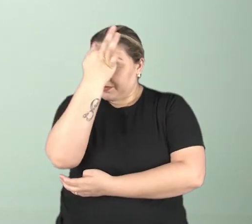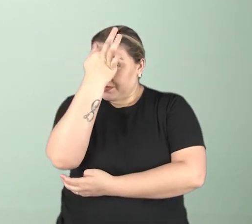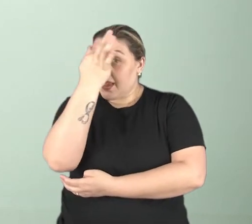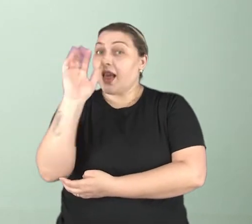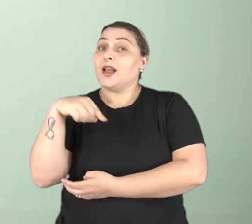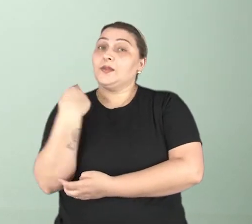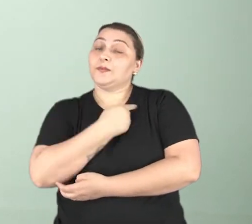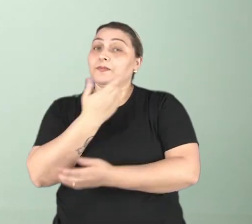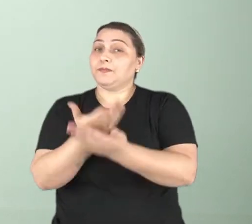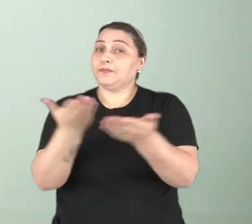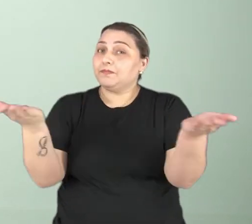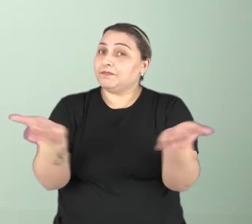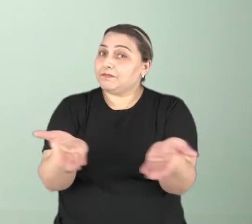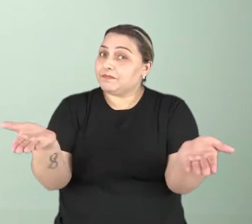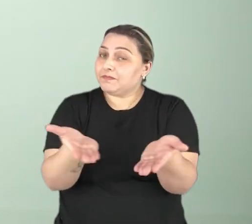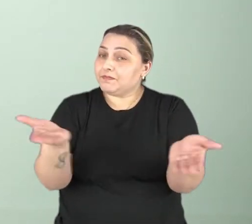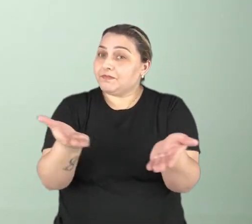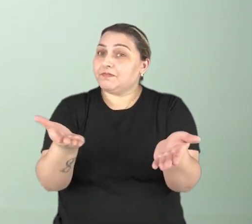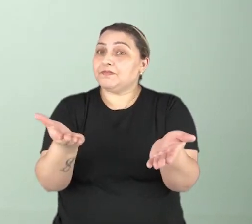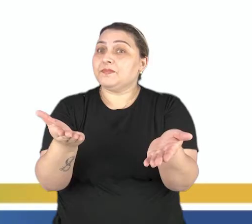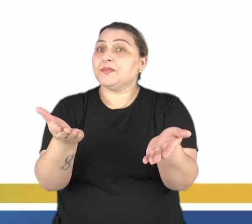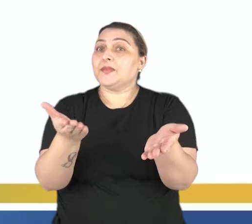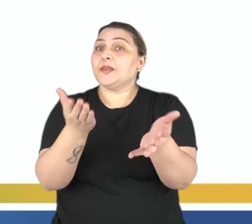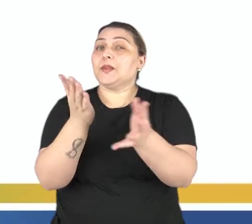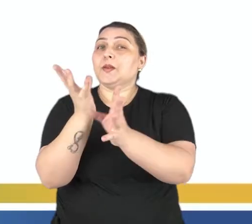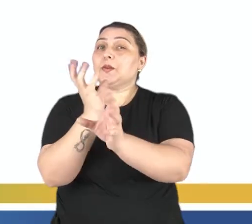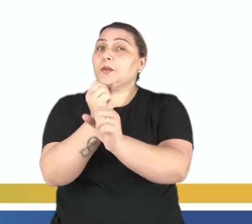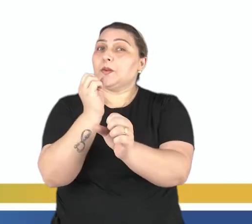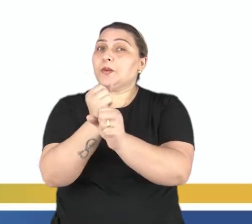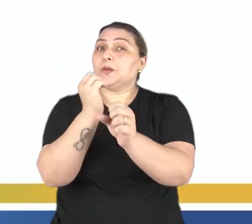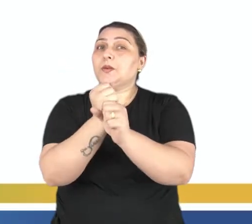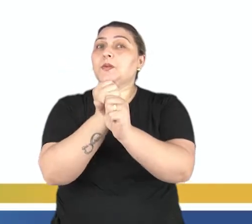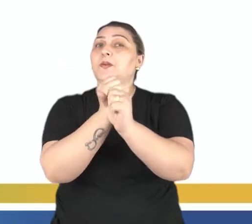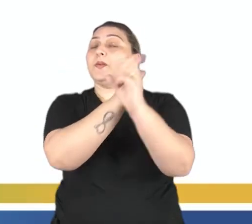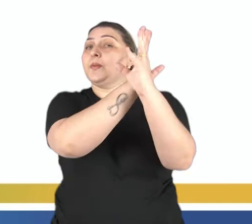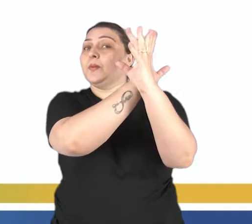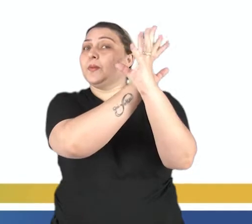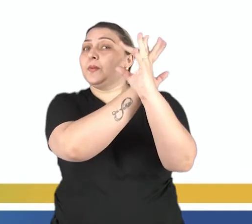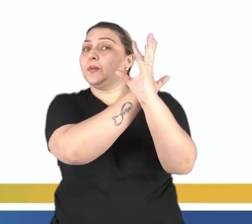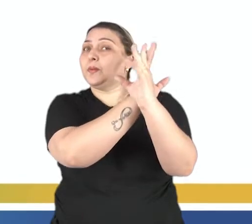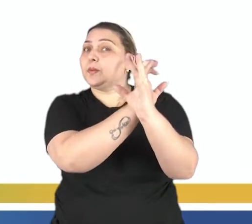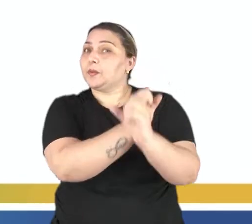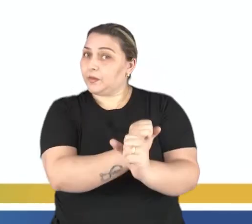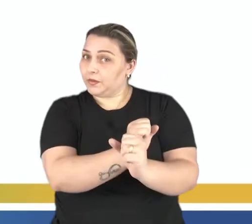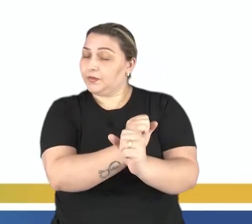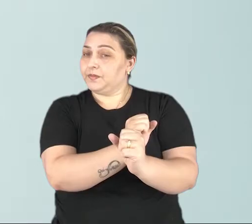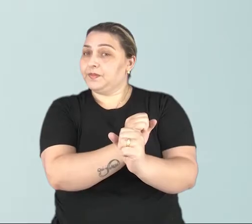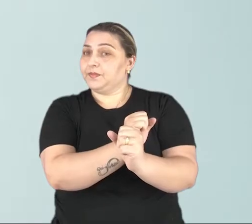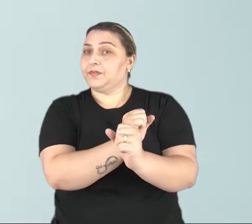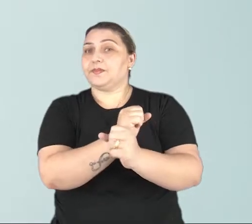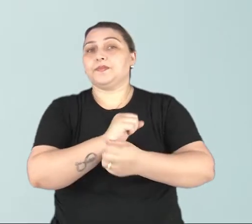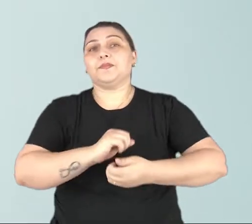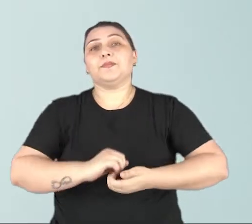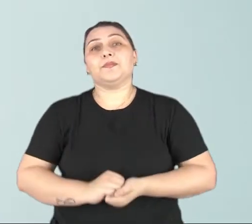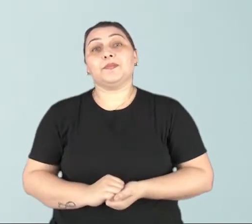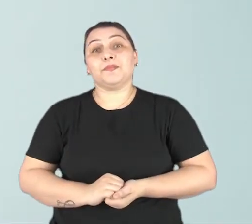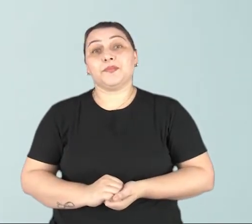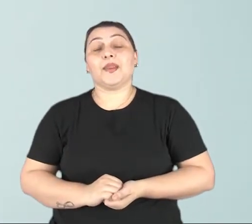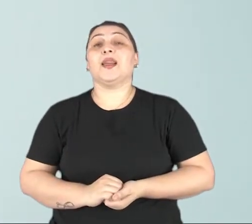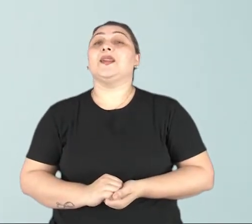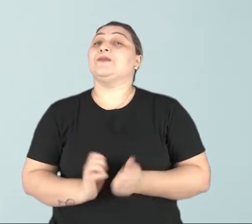E a nossa aula de hoje é sobre soma dos termos de uma progressão aritmética.